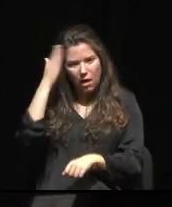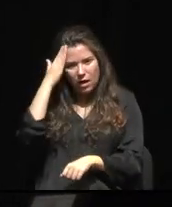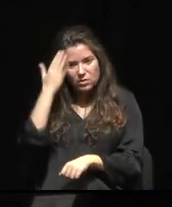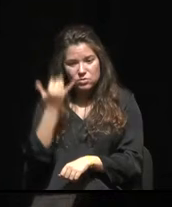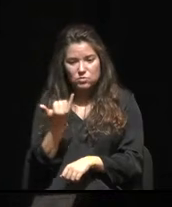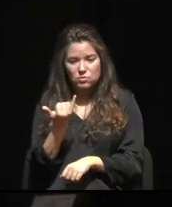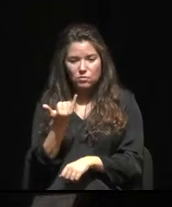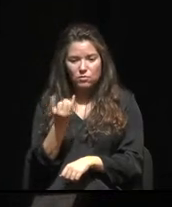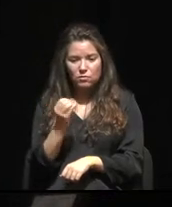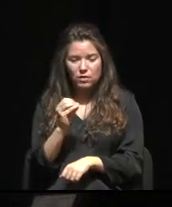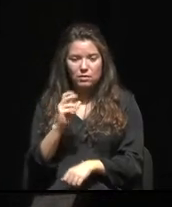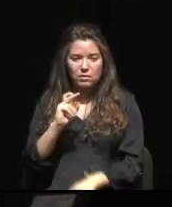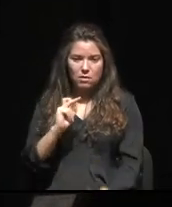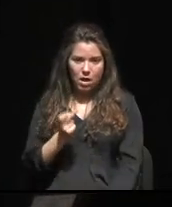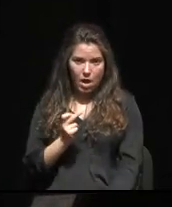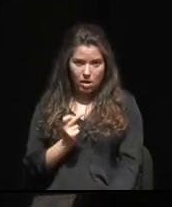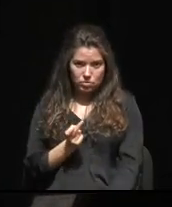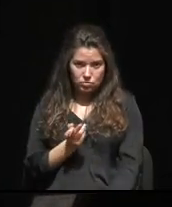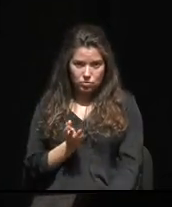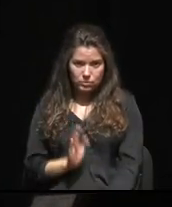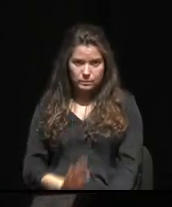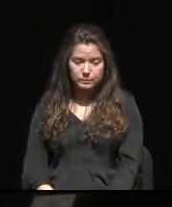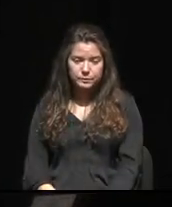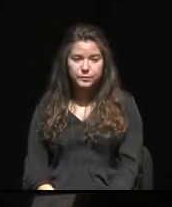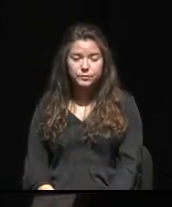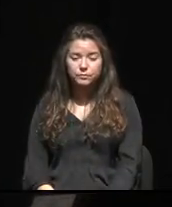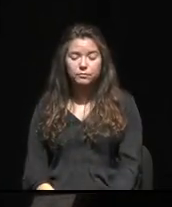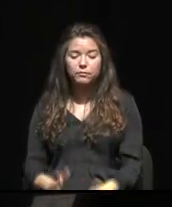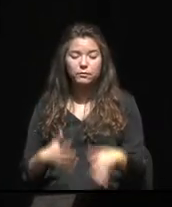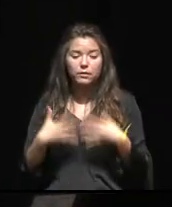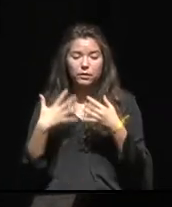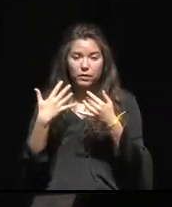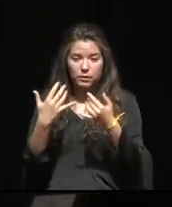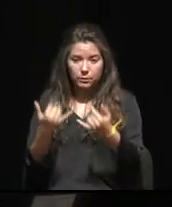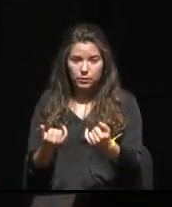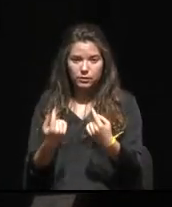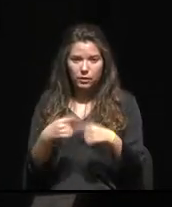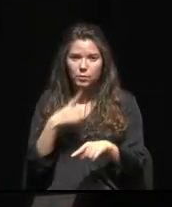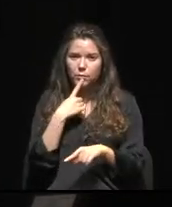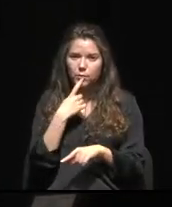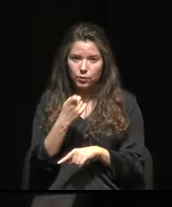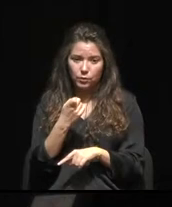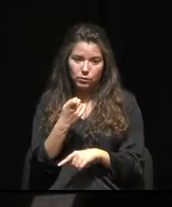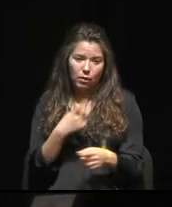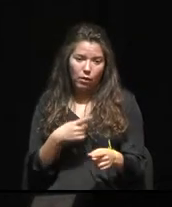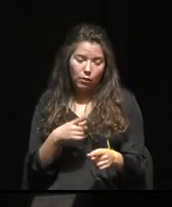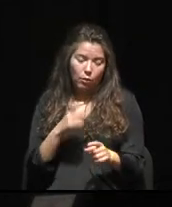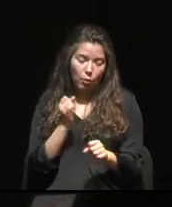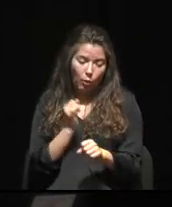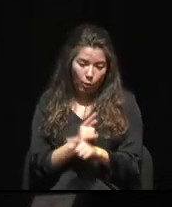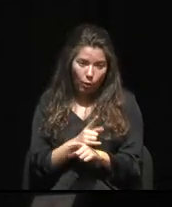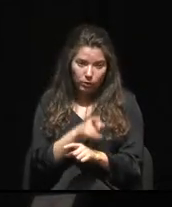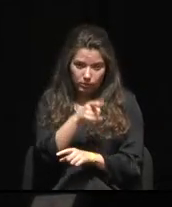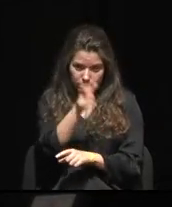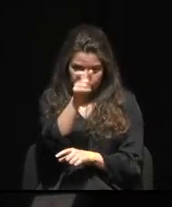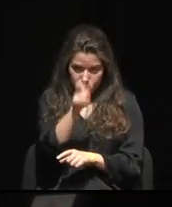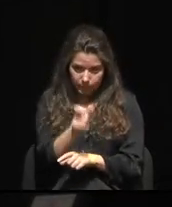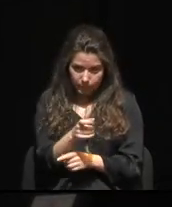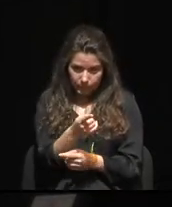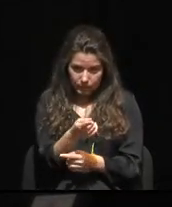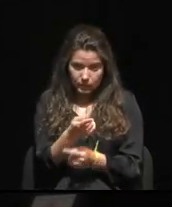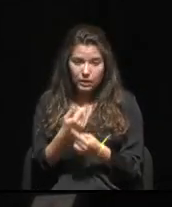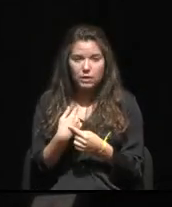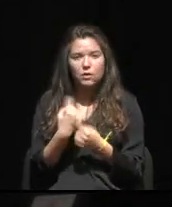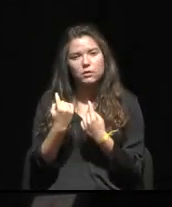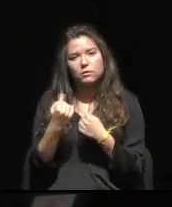anos eh depois da minha outra uma outra pergunta para lhe fazer e que é esta nós